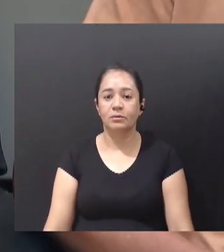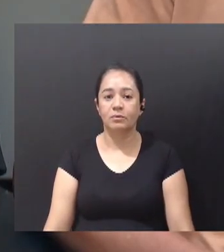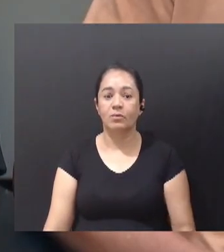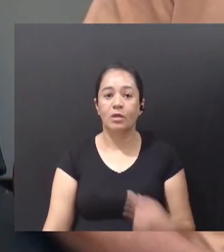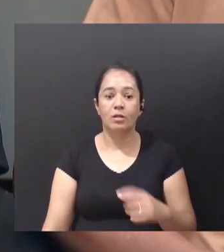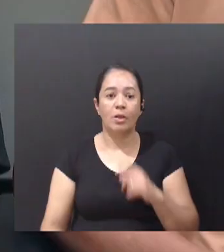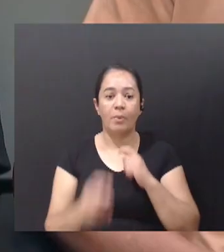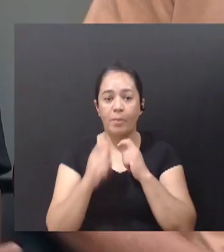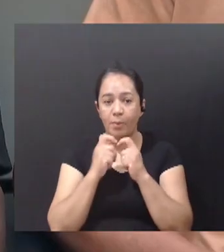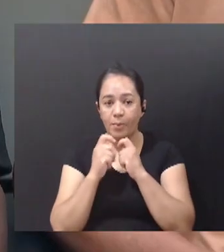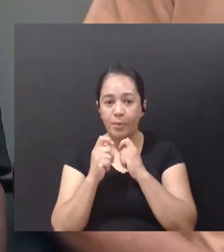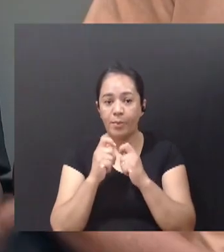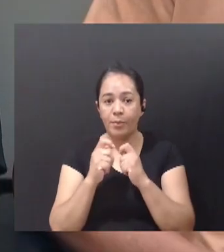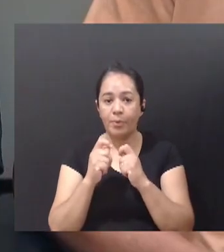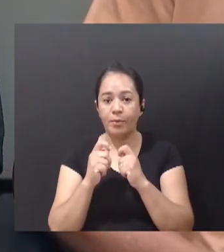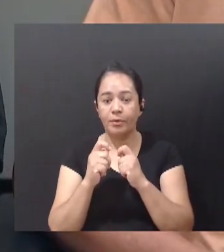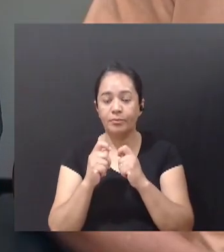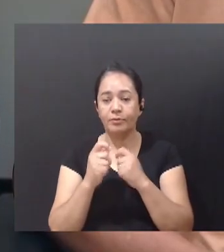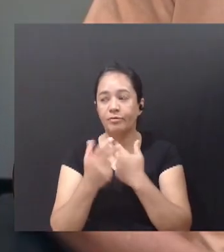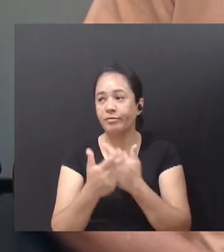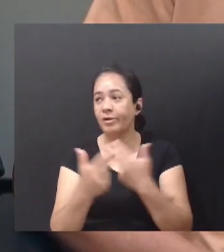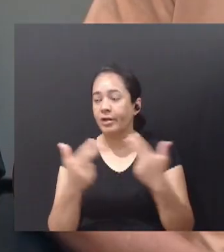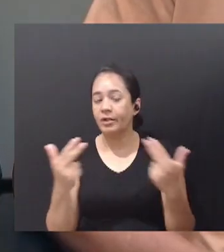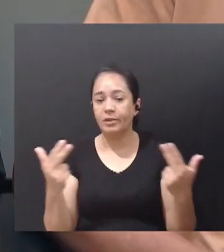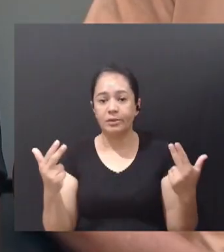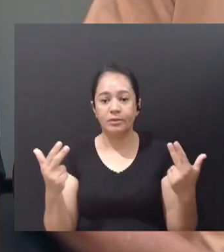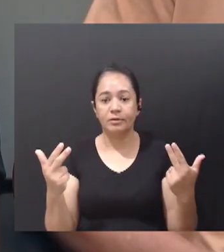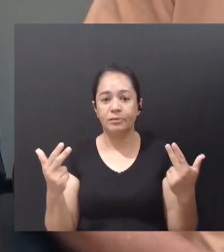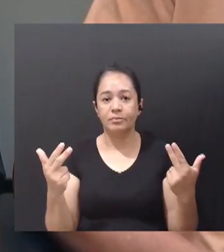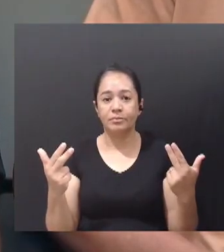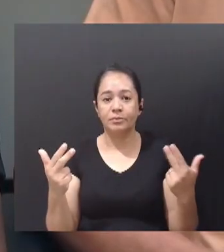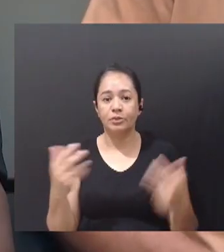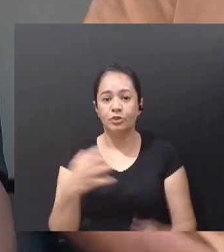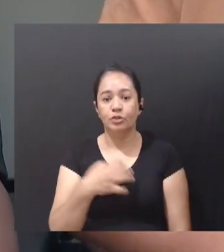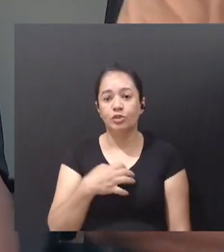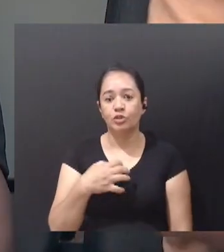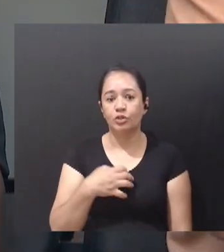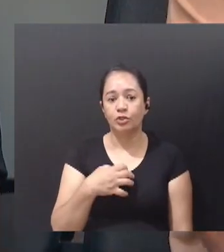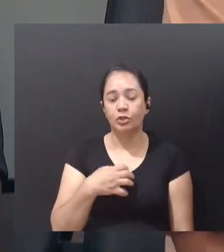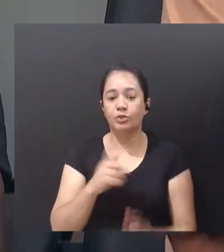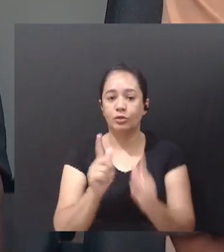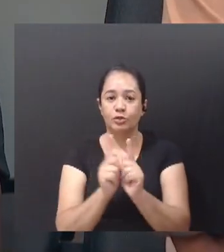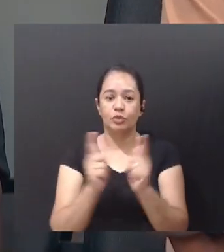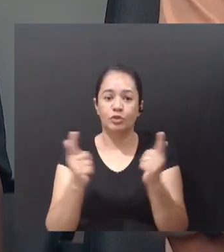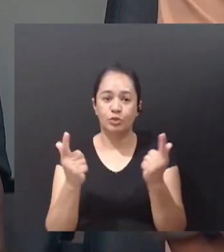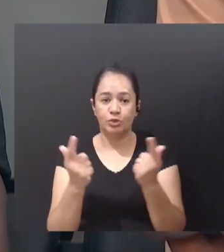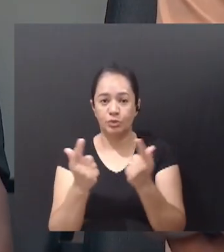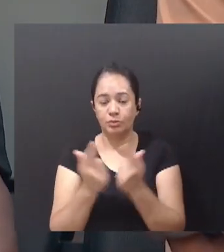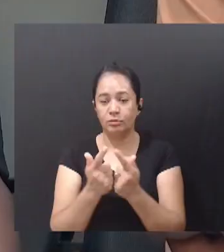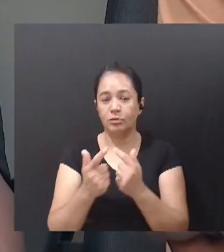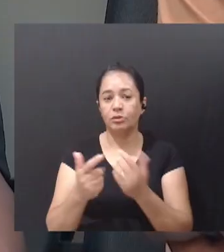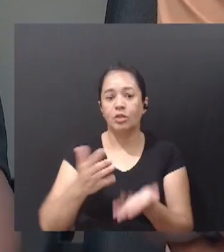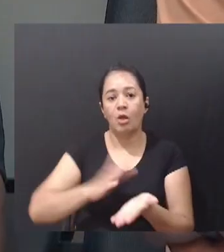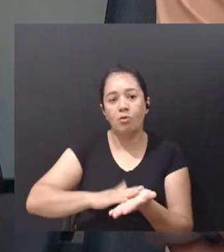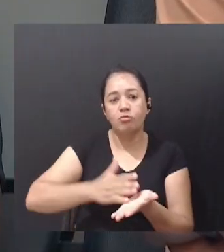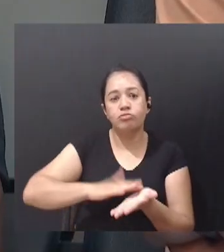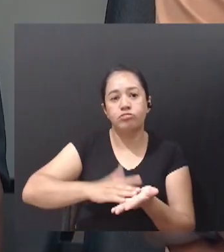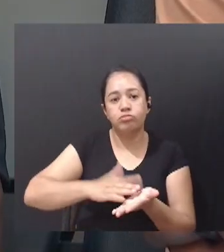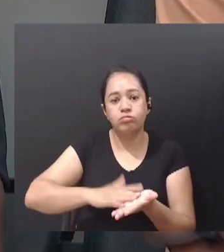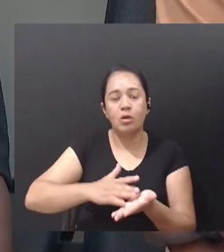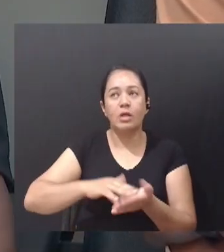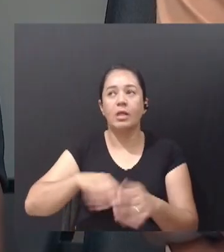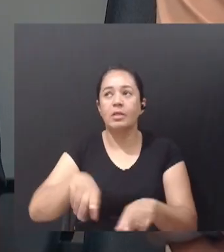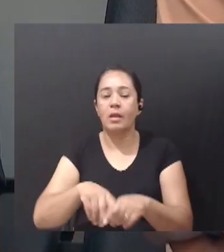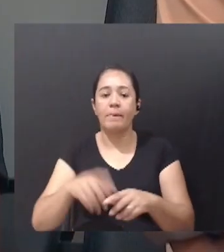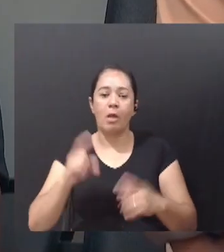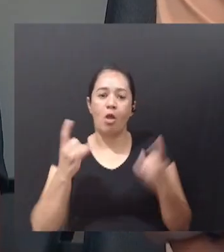ali estava presente vários estilos, né, de grupo. Tinha o samba, tinha algumas vezes o rock,